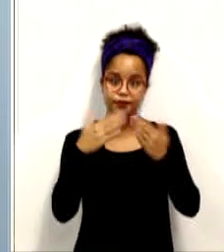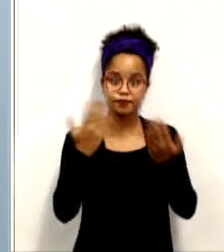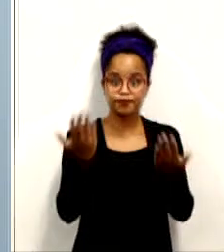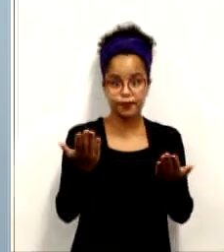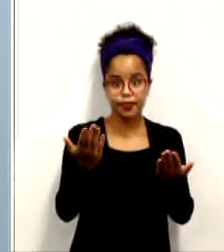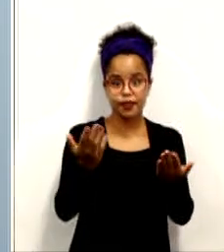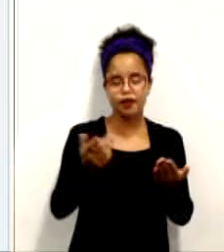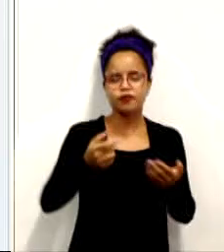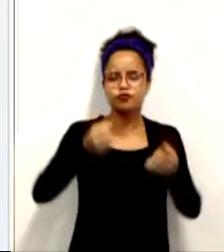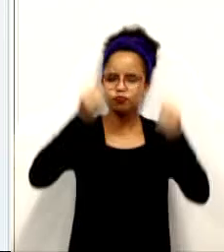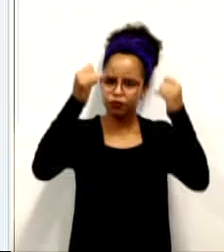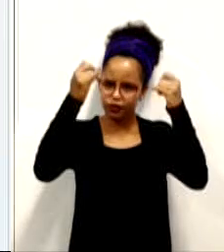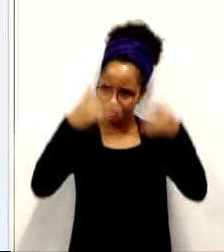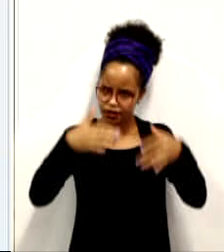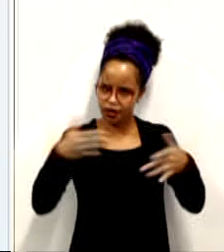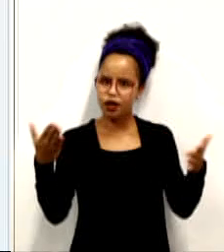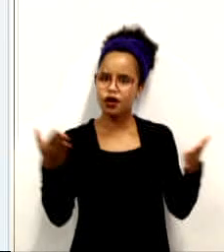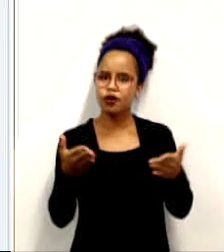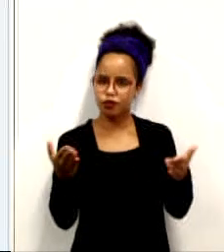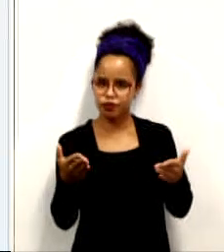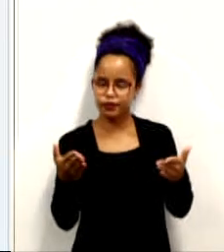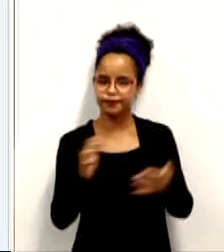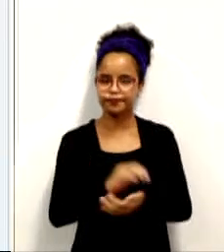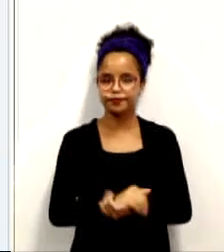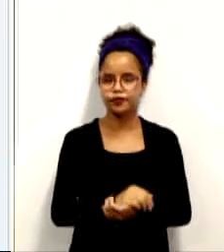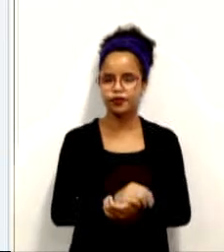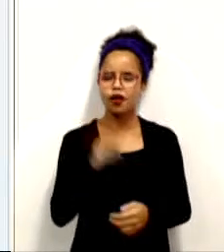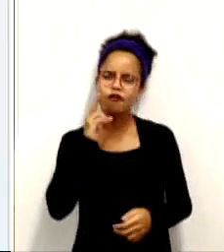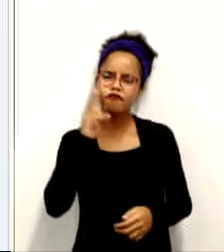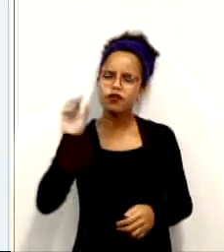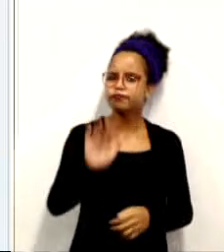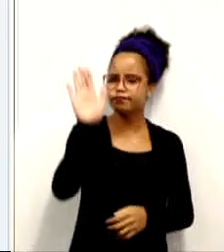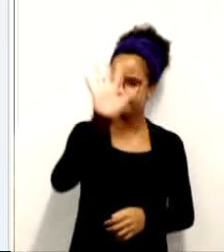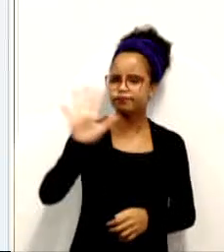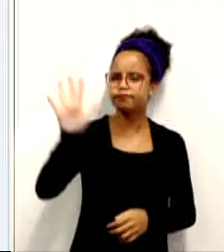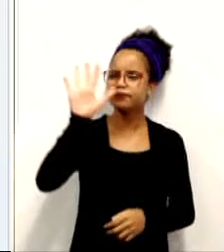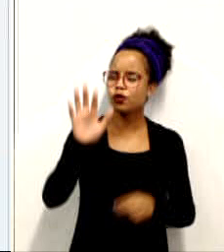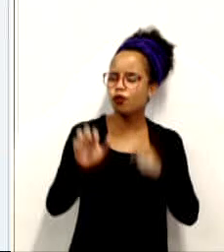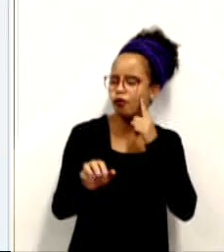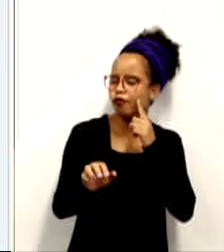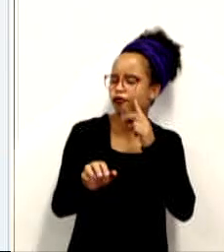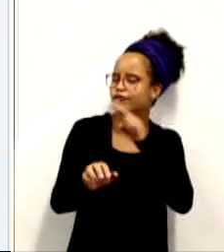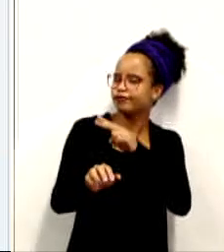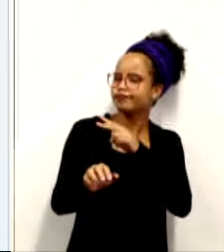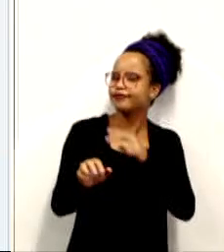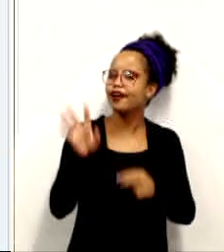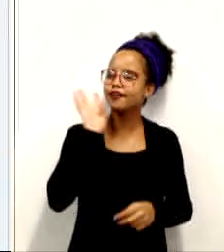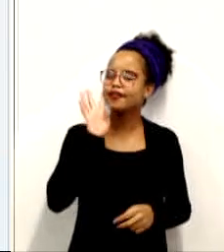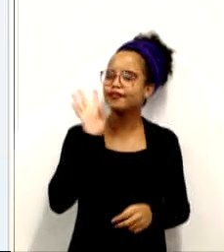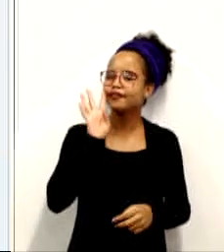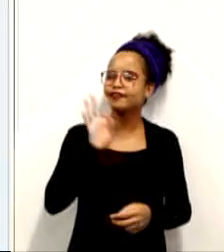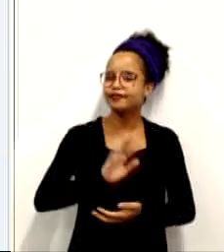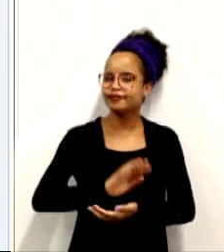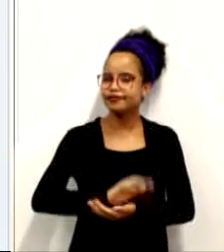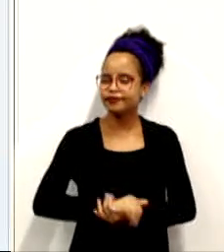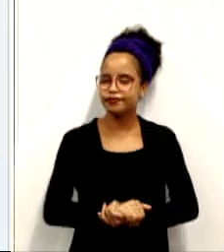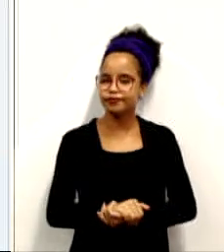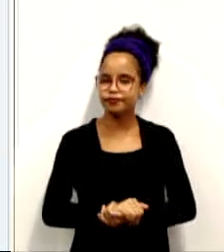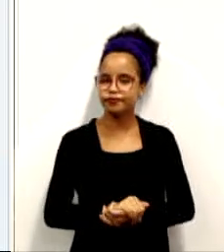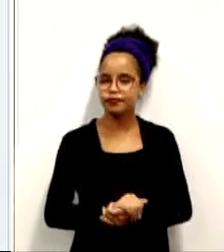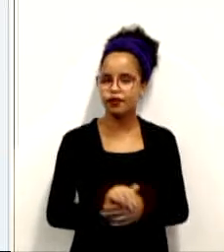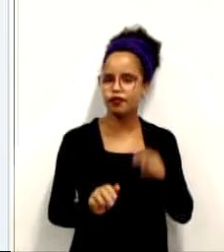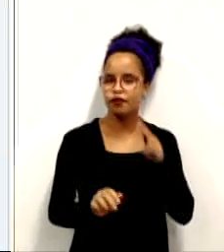Observem as imagens que eu vou passar a seguir. Olha só, gente, olha que legal. Nós vemos aí nesse slide